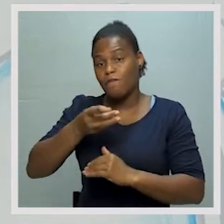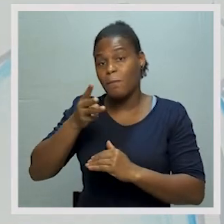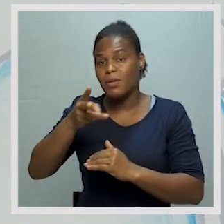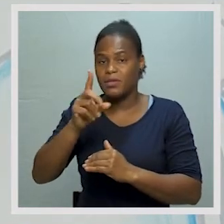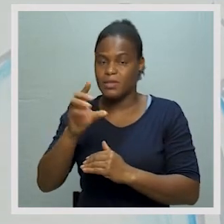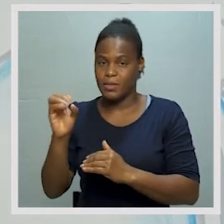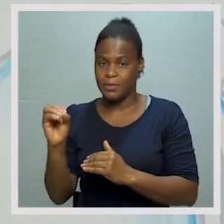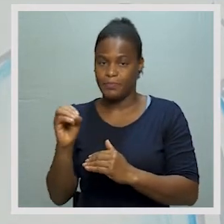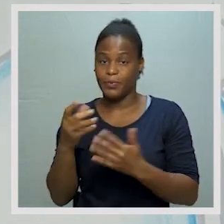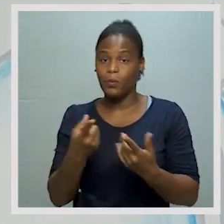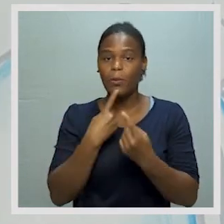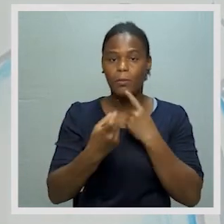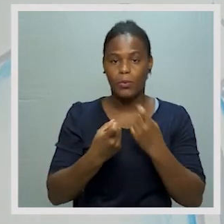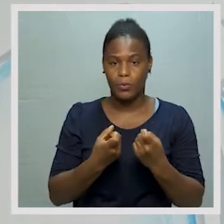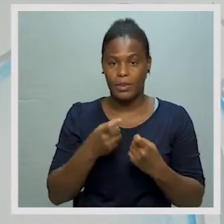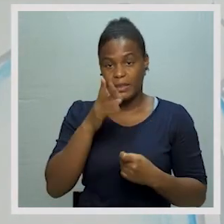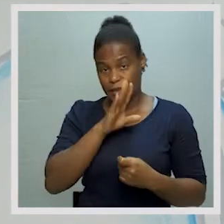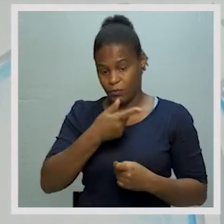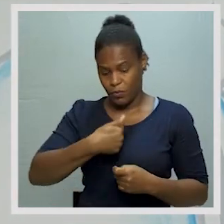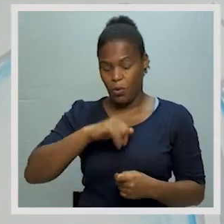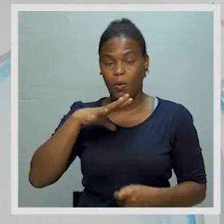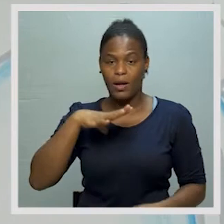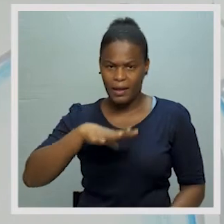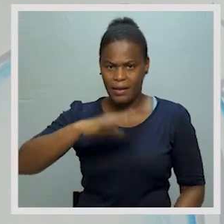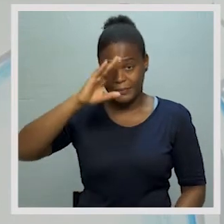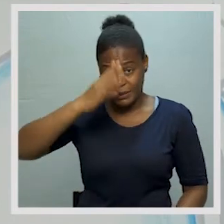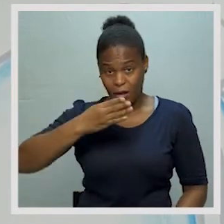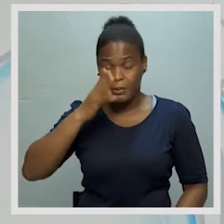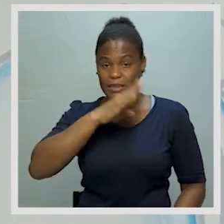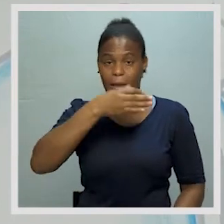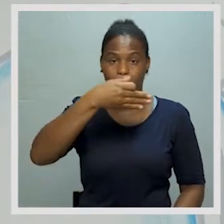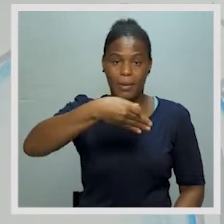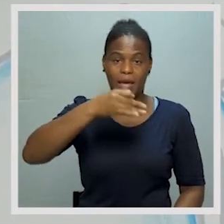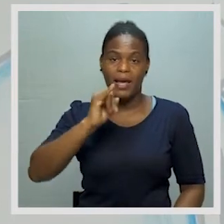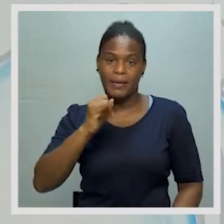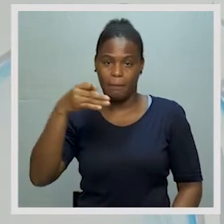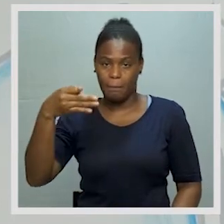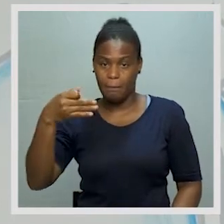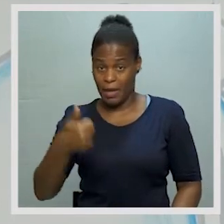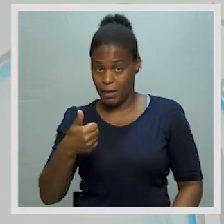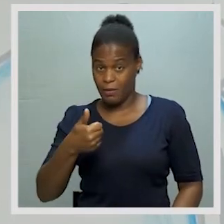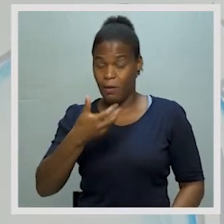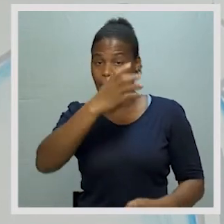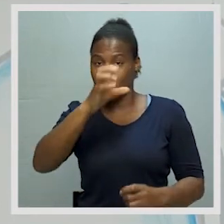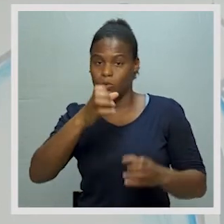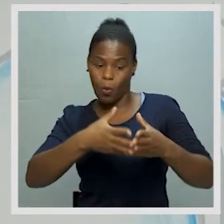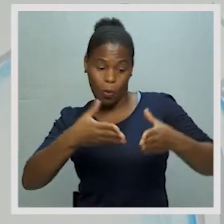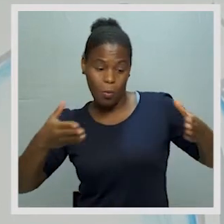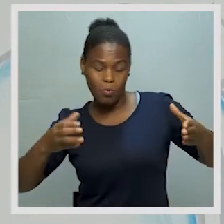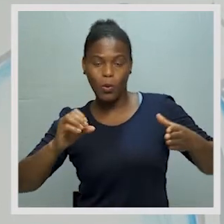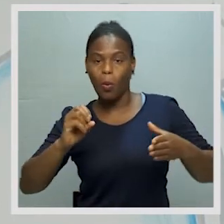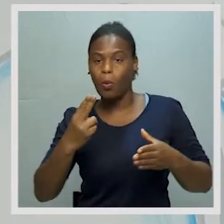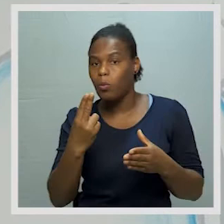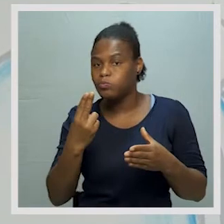Então, a pergunta: se nós queremos saber se o produto interno bruto de um país está a aumentar